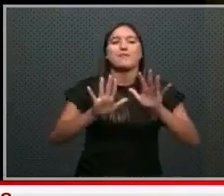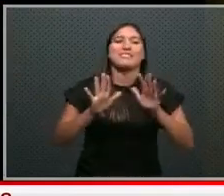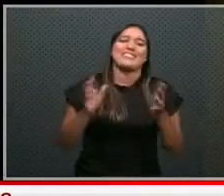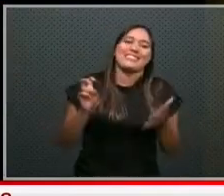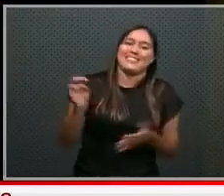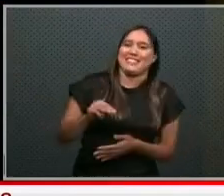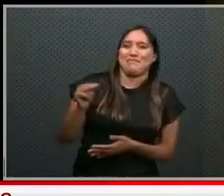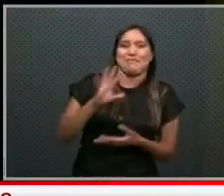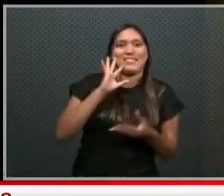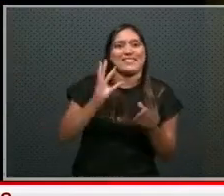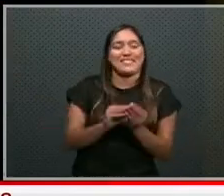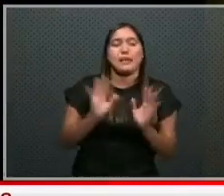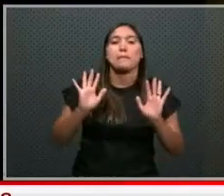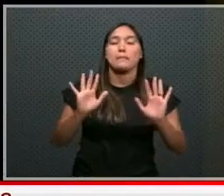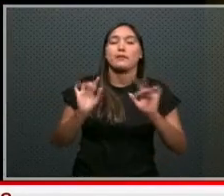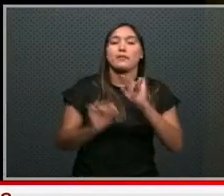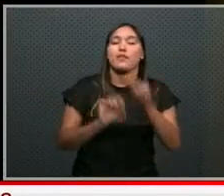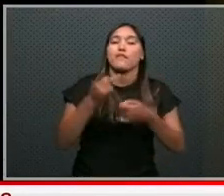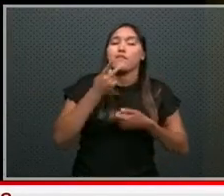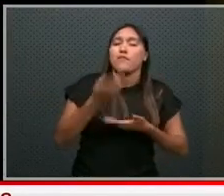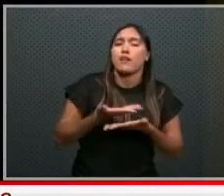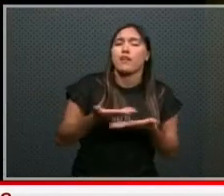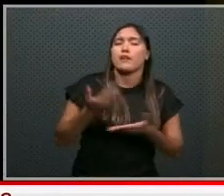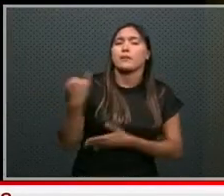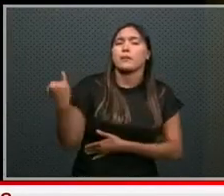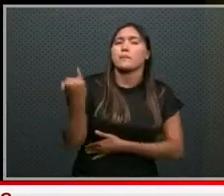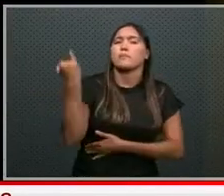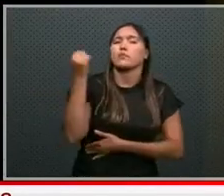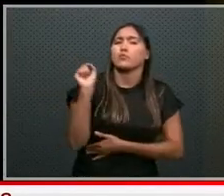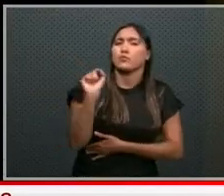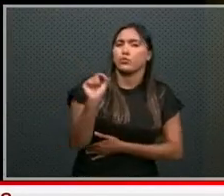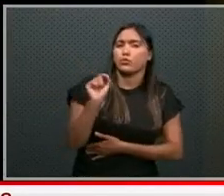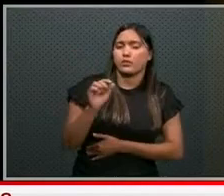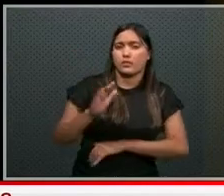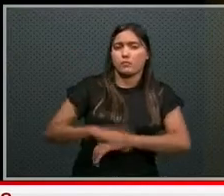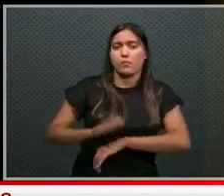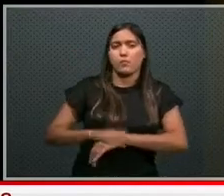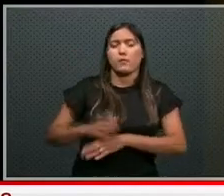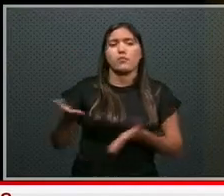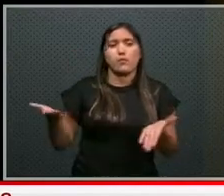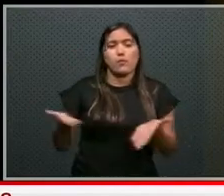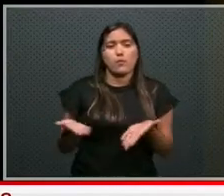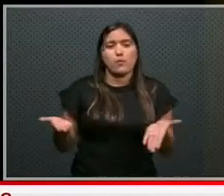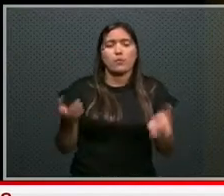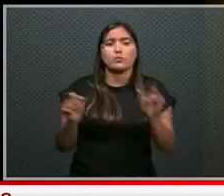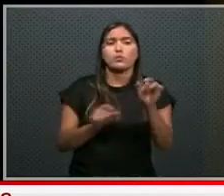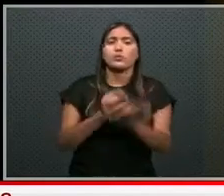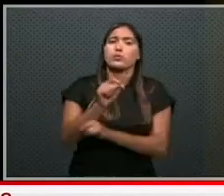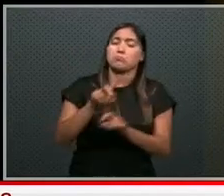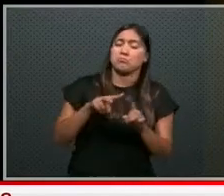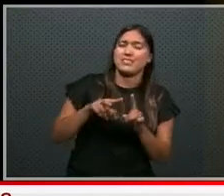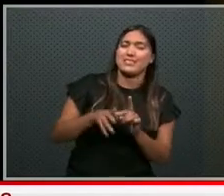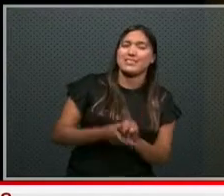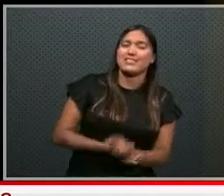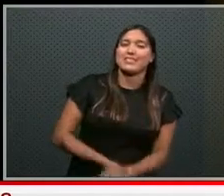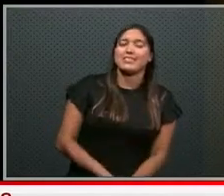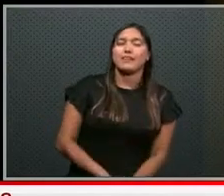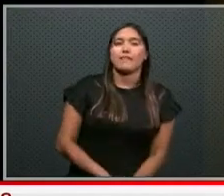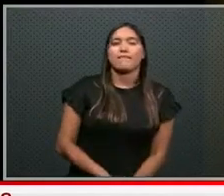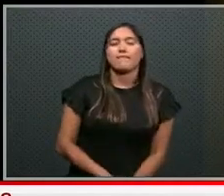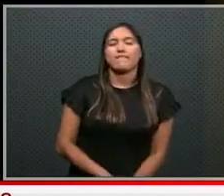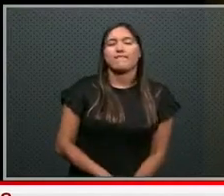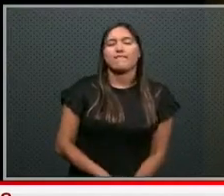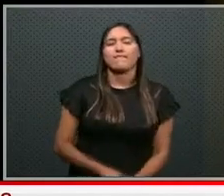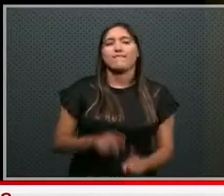mas quero dizer da importância desse momento inclusive do ponto de vista do